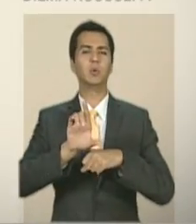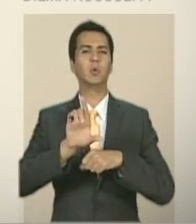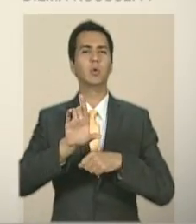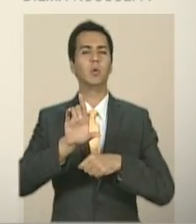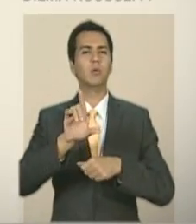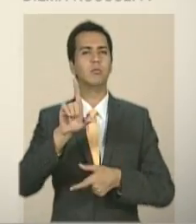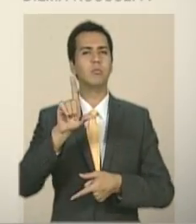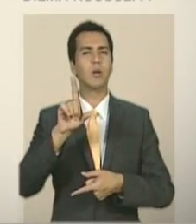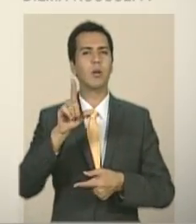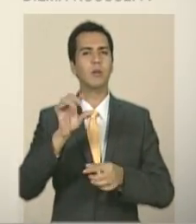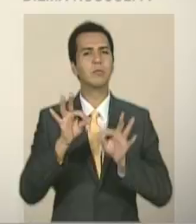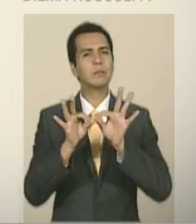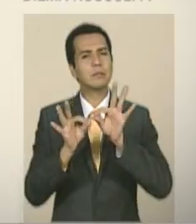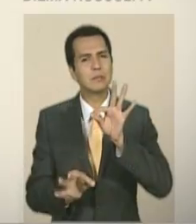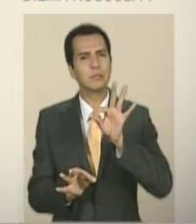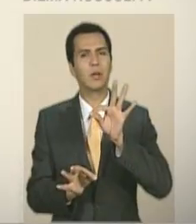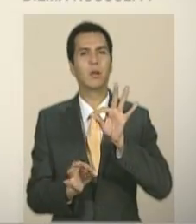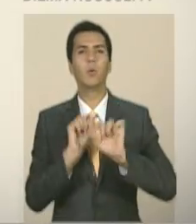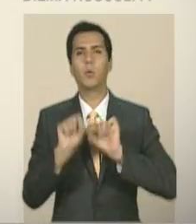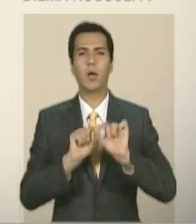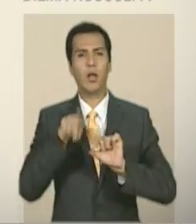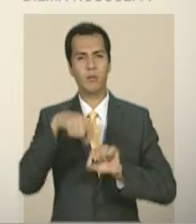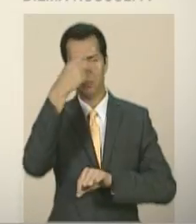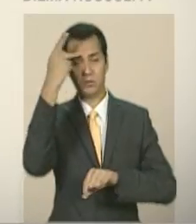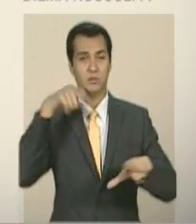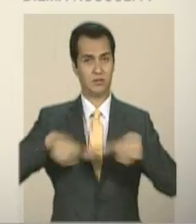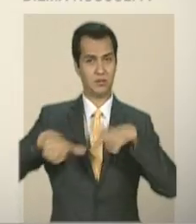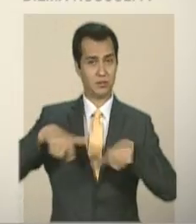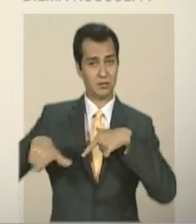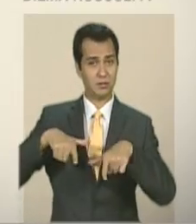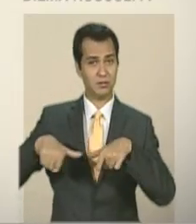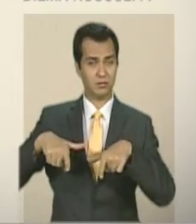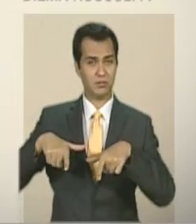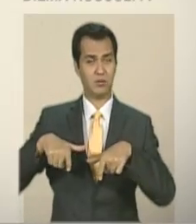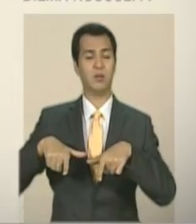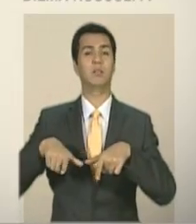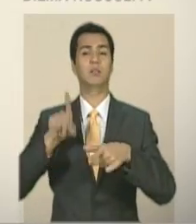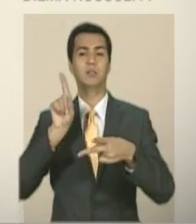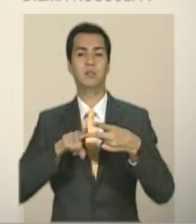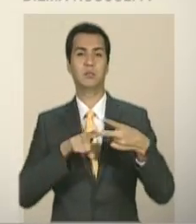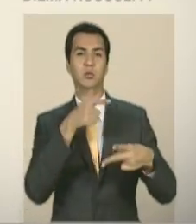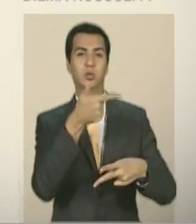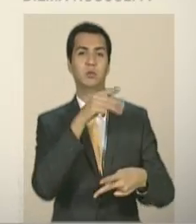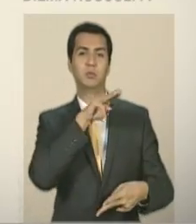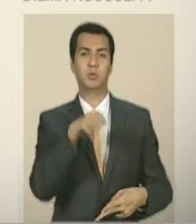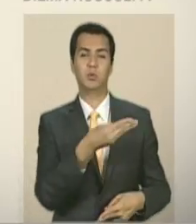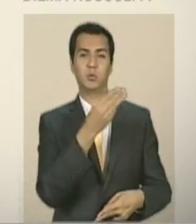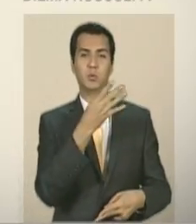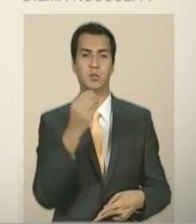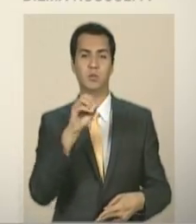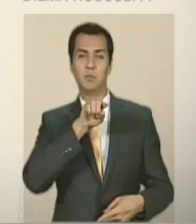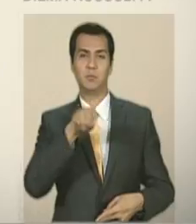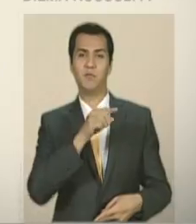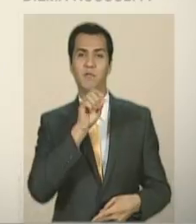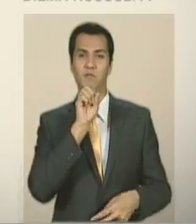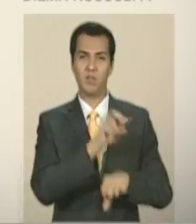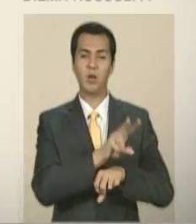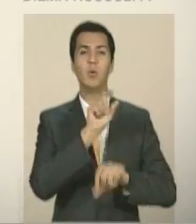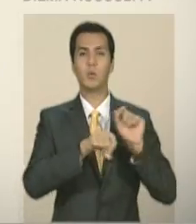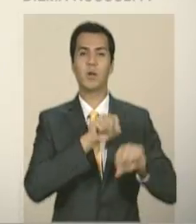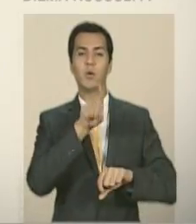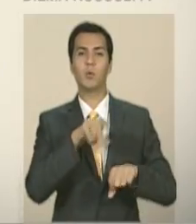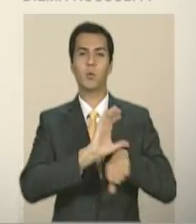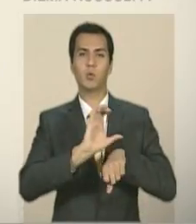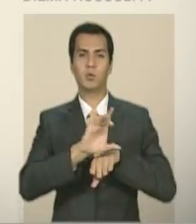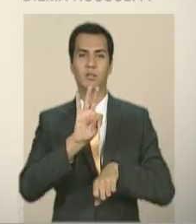o profissional de trabalhadores e mais 2400000 vagas para cursos técnicos voltados